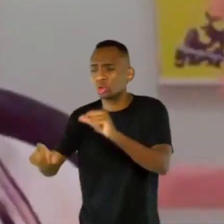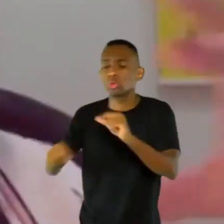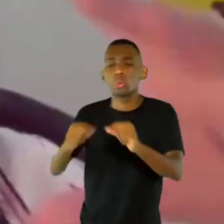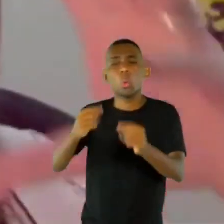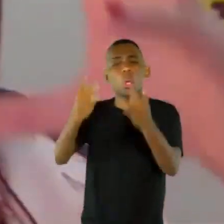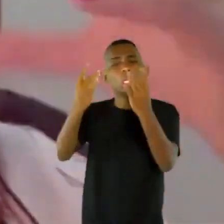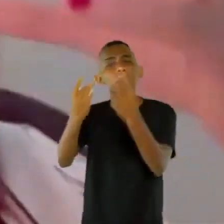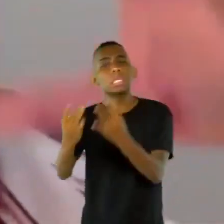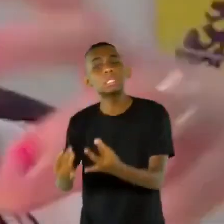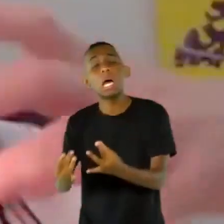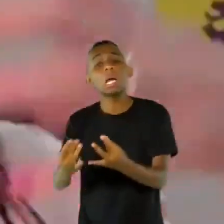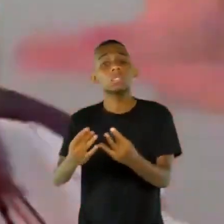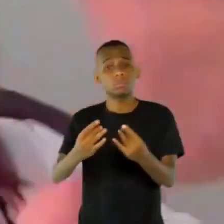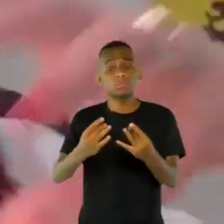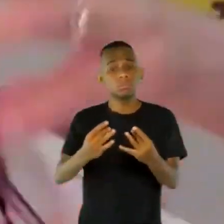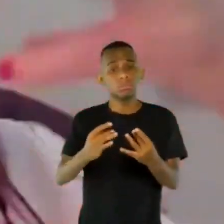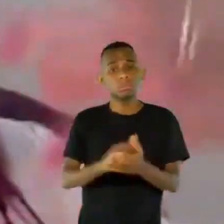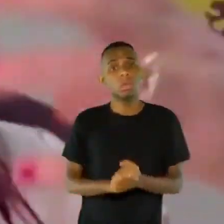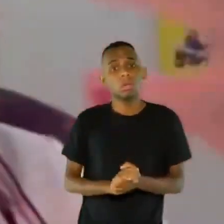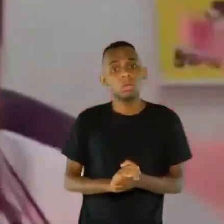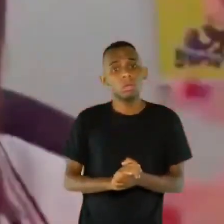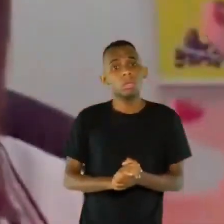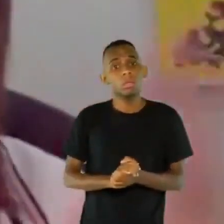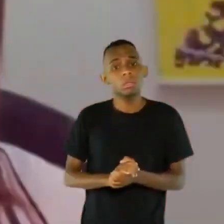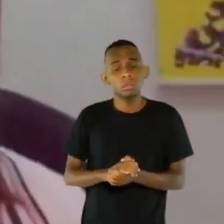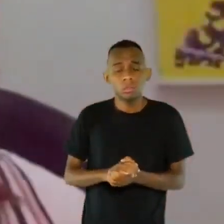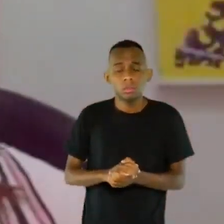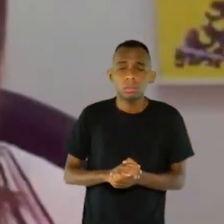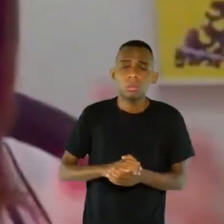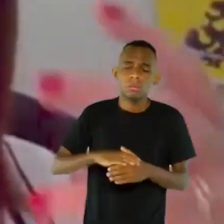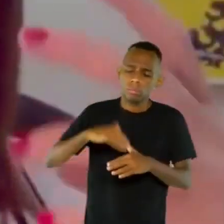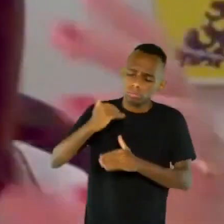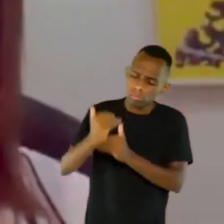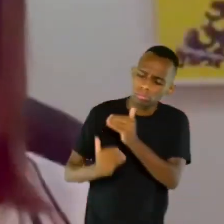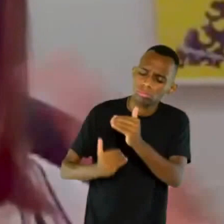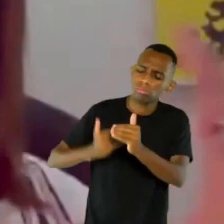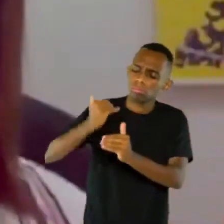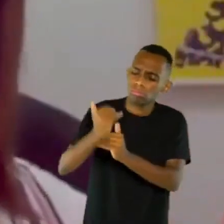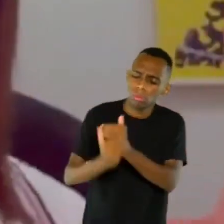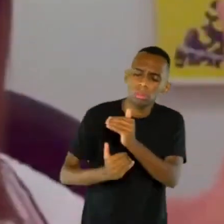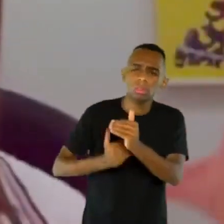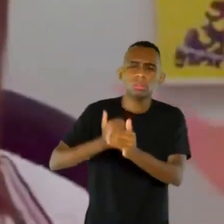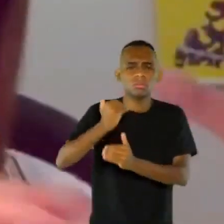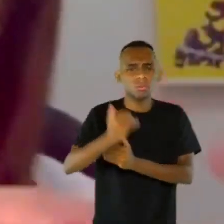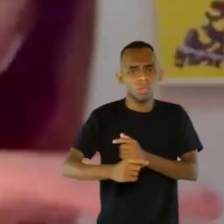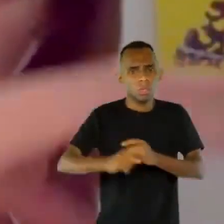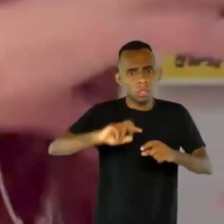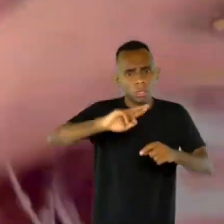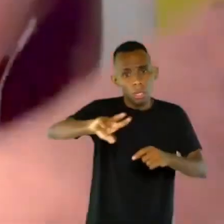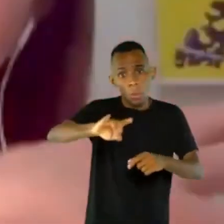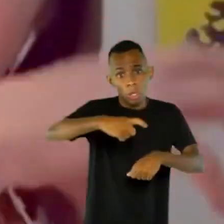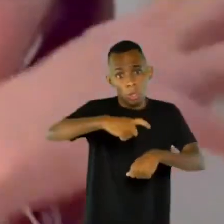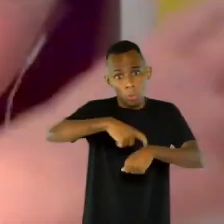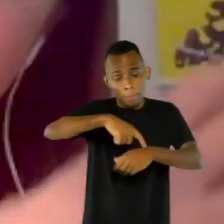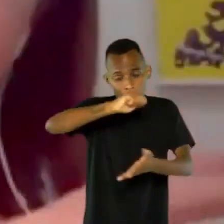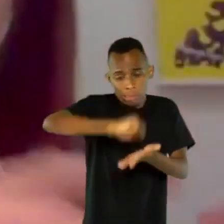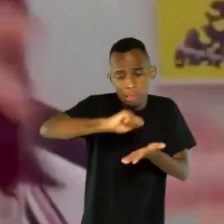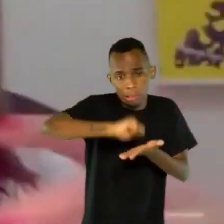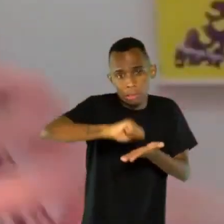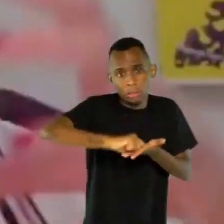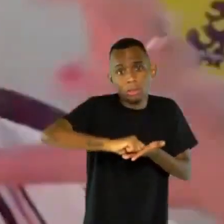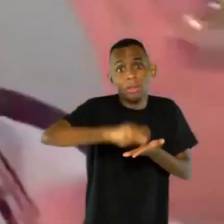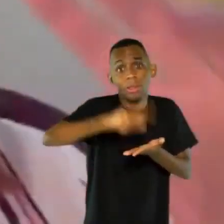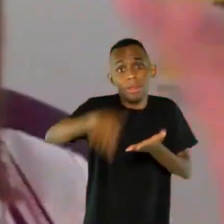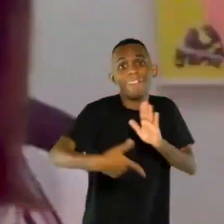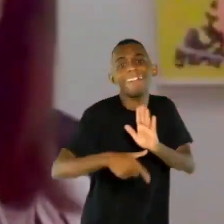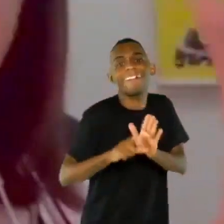estéticas, mas esse tempo vai se formando. E ele não se forma na hora da escrita, ele se forma já antes, quando